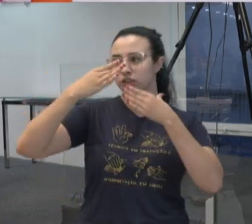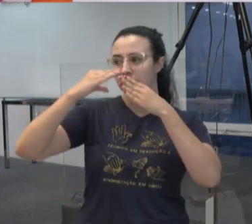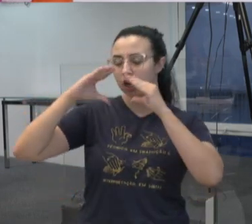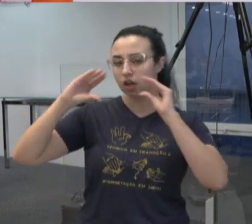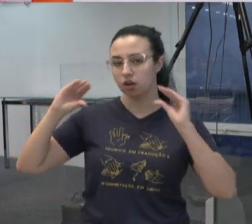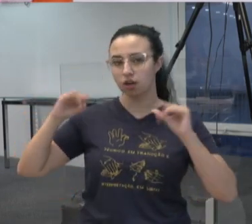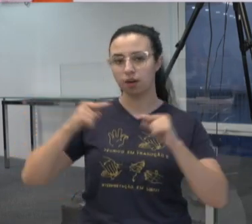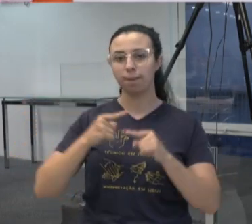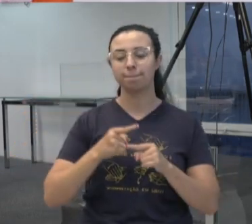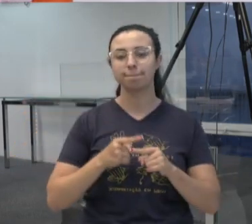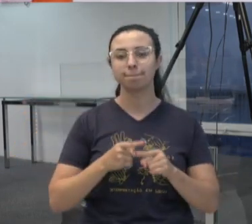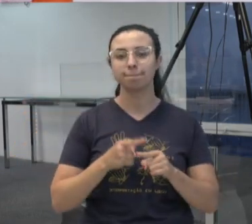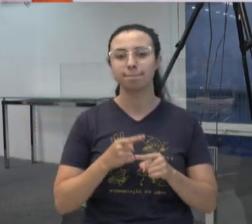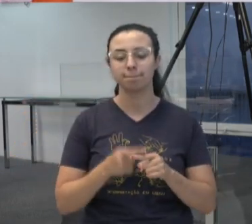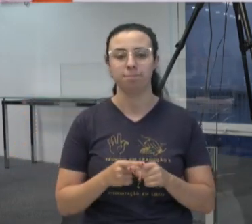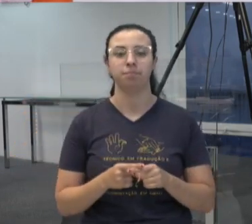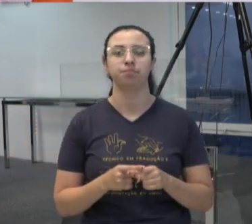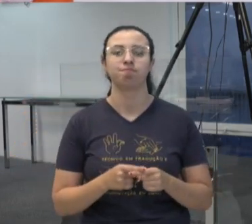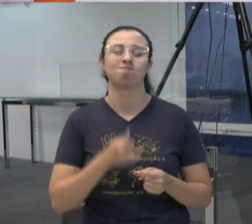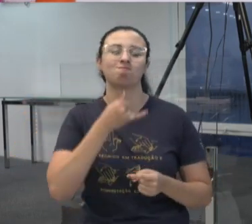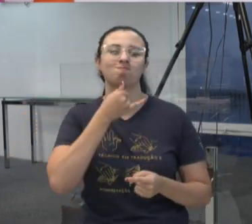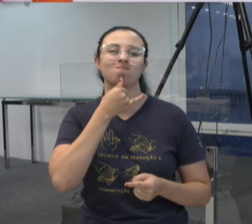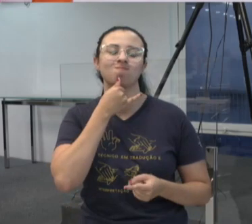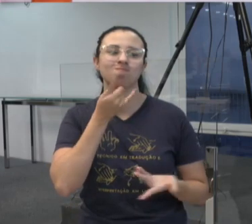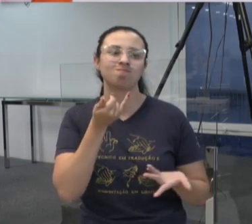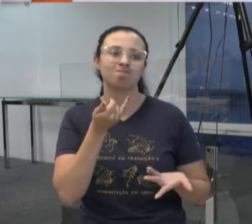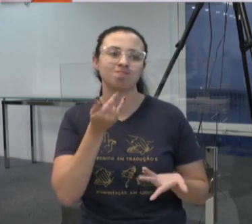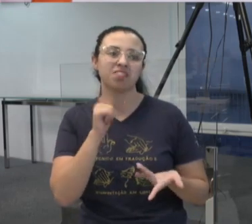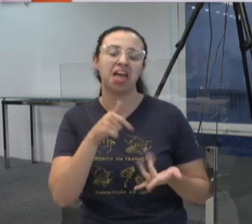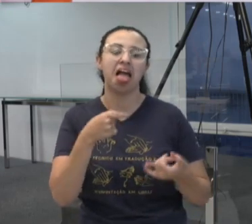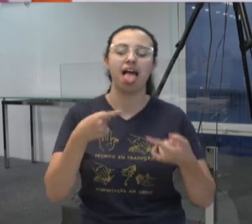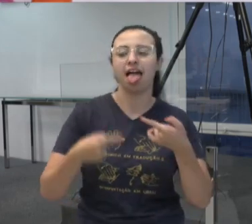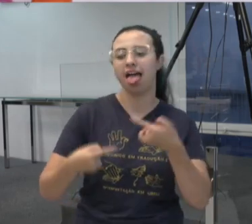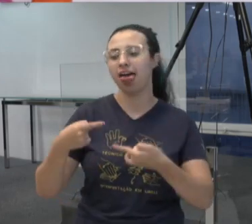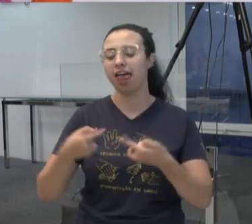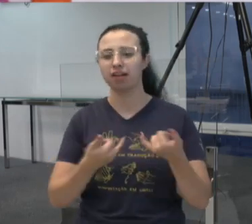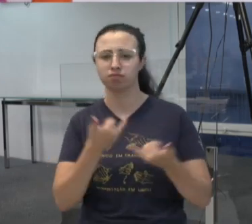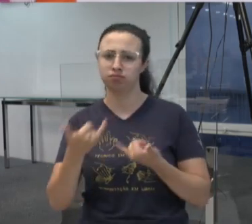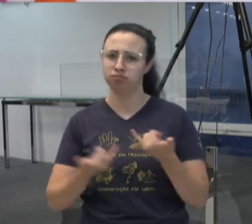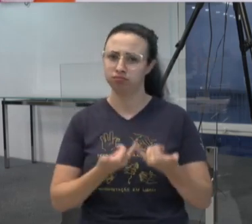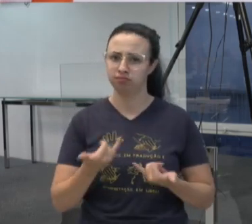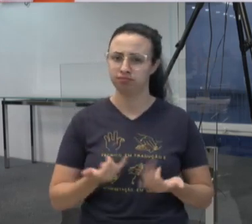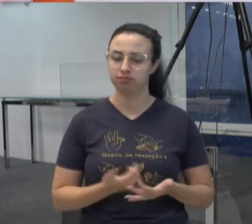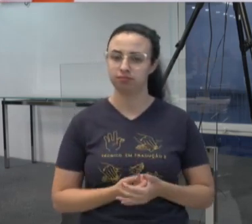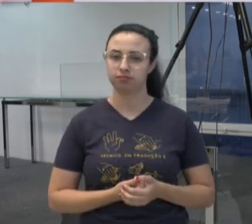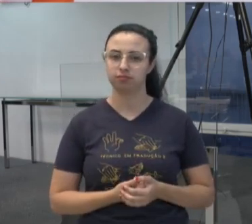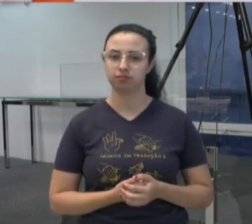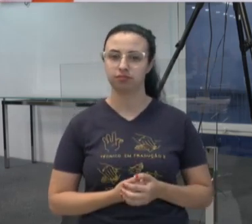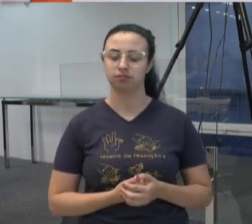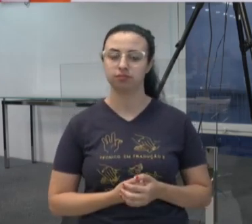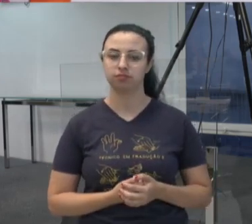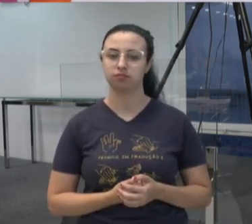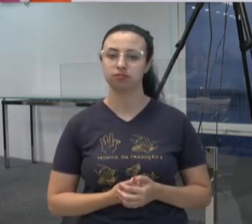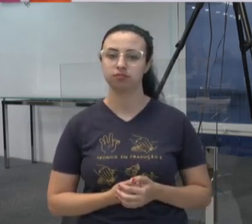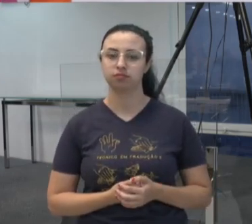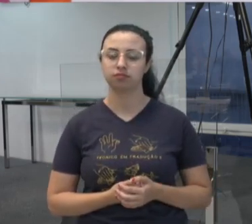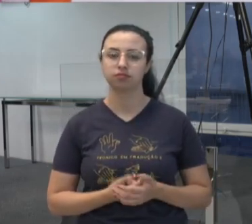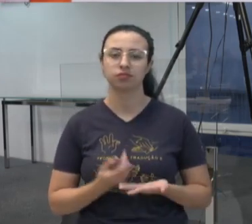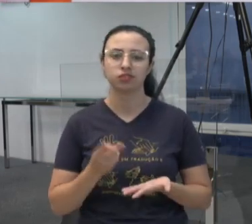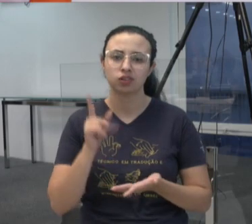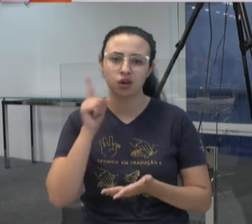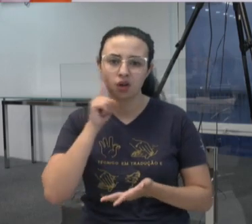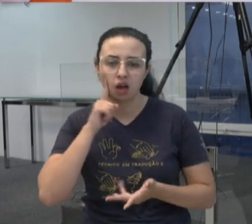está sendo, infelizmente, uma verdadeira politicagem o que estão fazendo. Vira disco, entra disco,